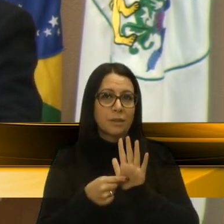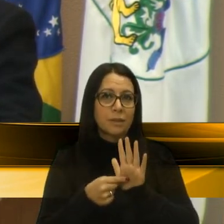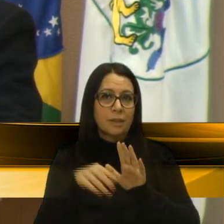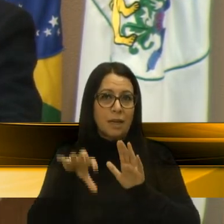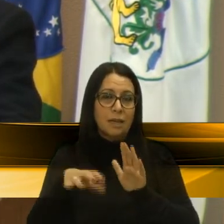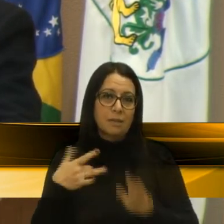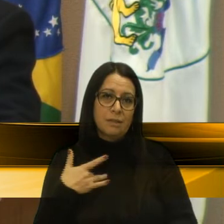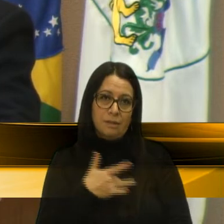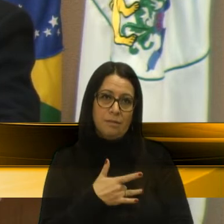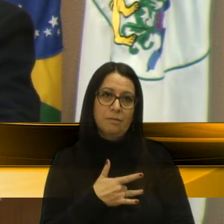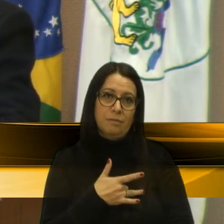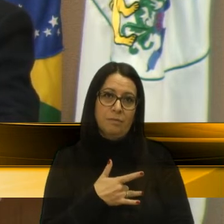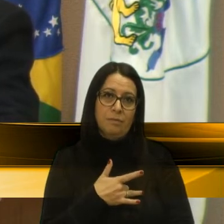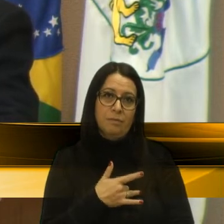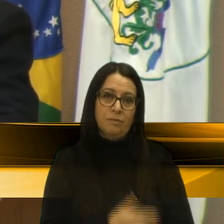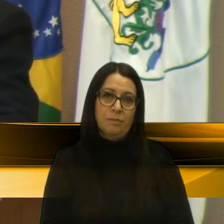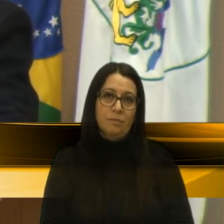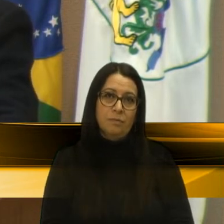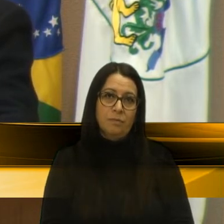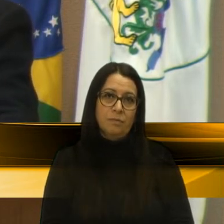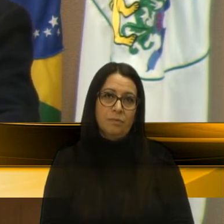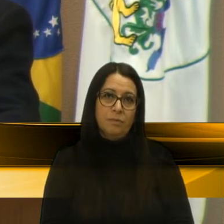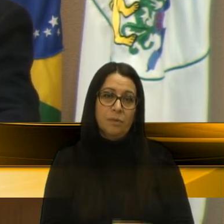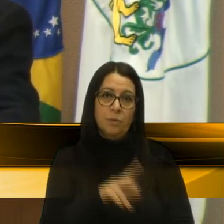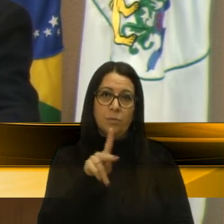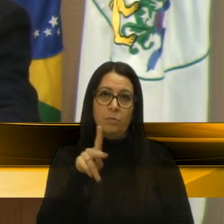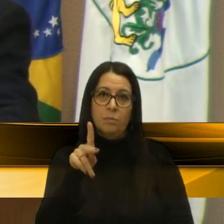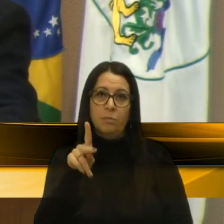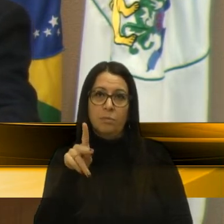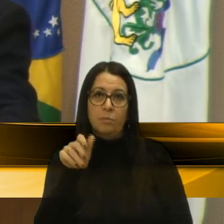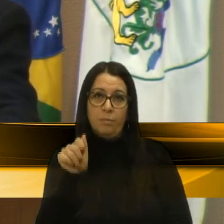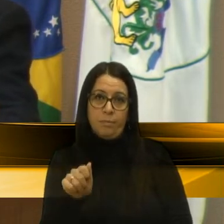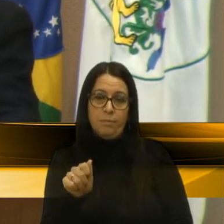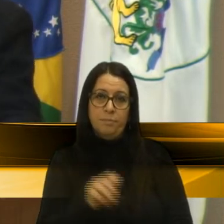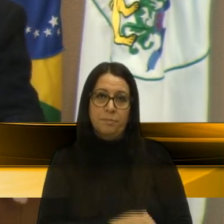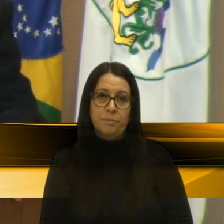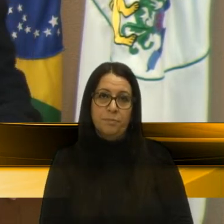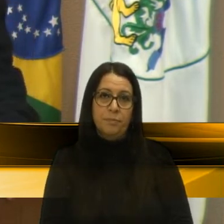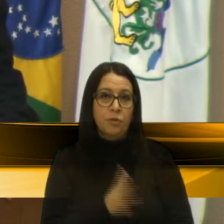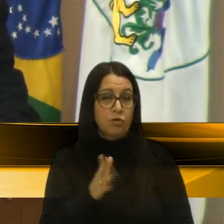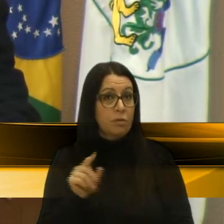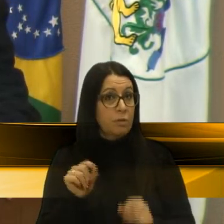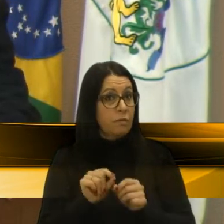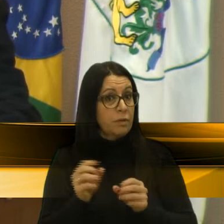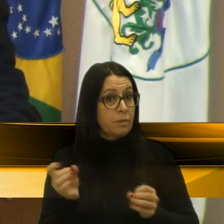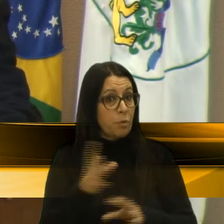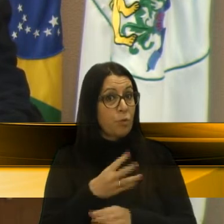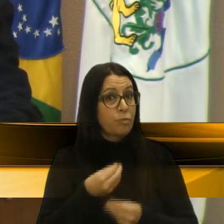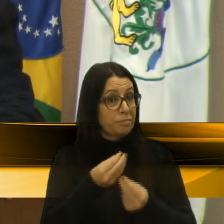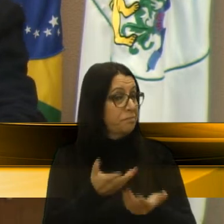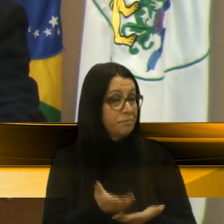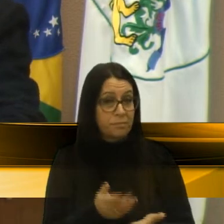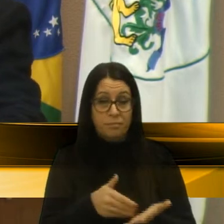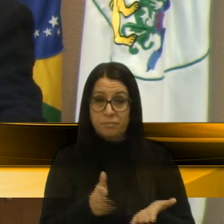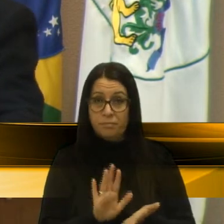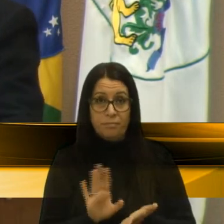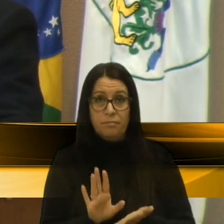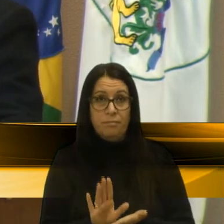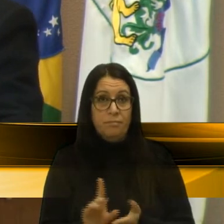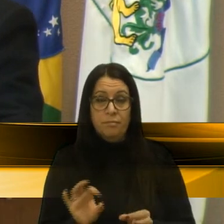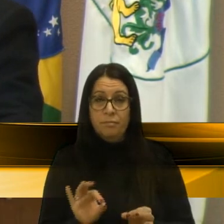fechar com os problemas que estão, eu sempre dizia, desde o início das minhas manifestações aqui, que eu queria ver